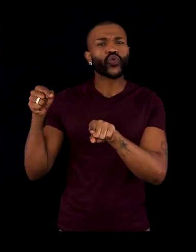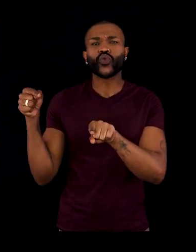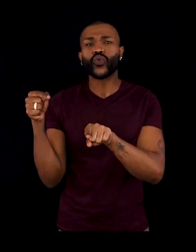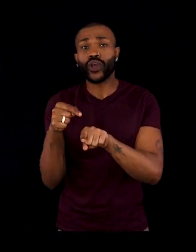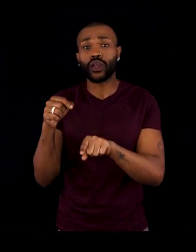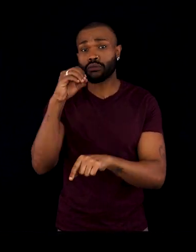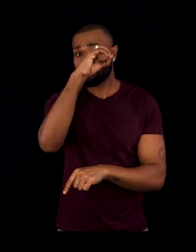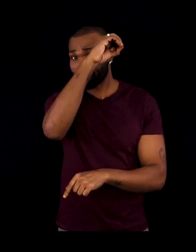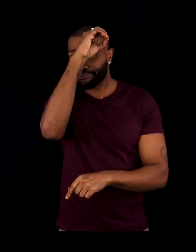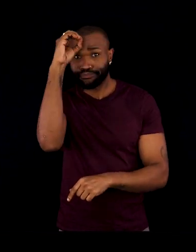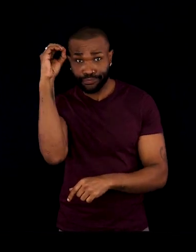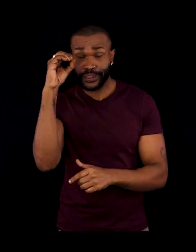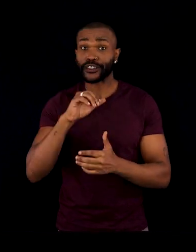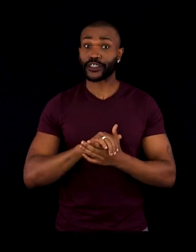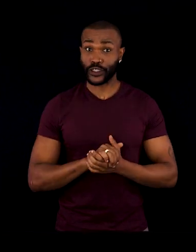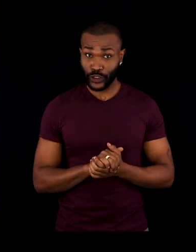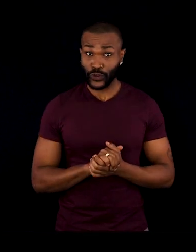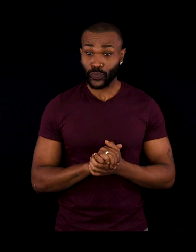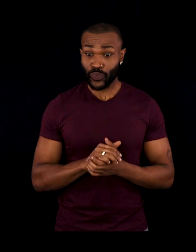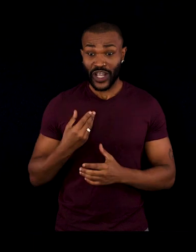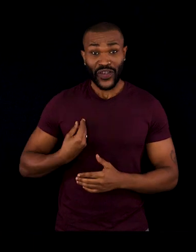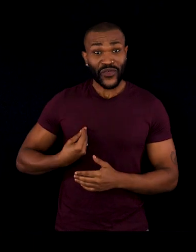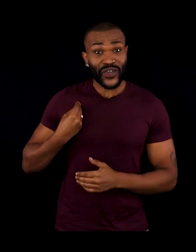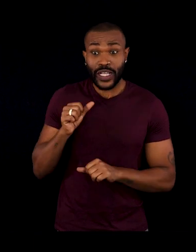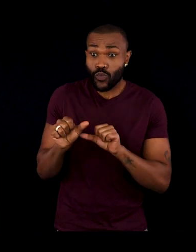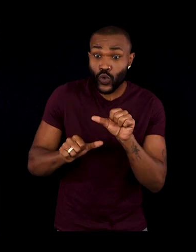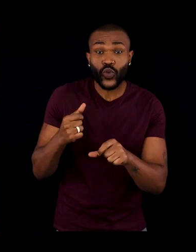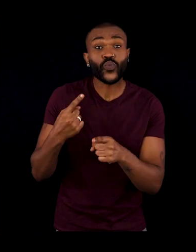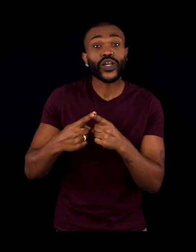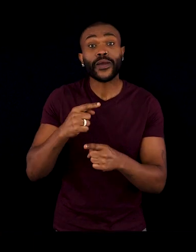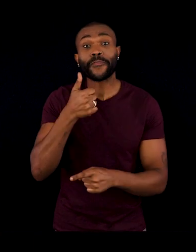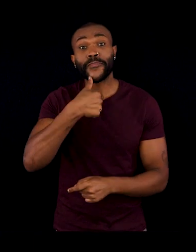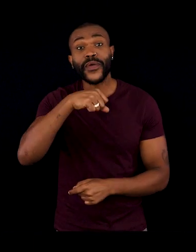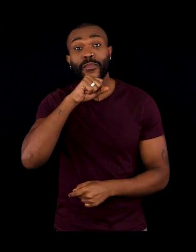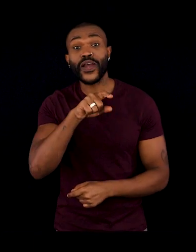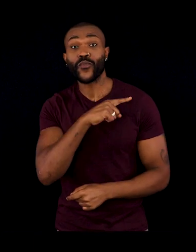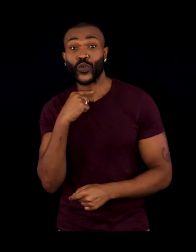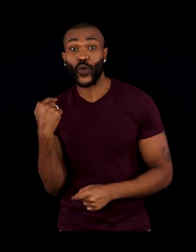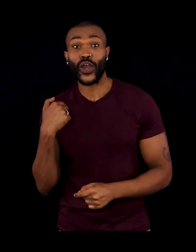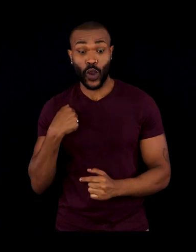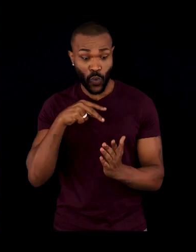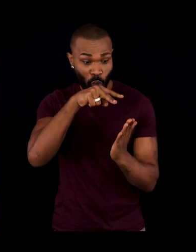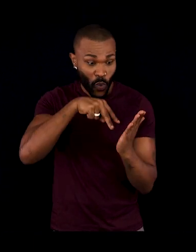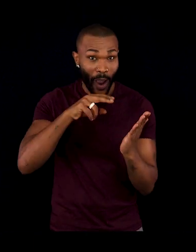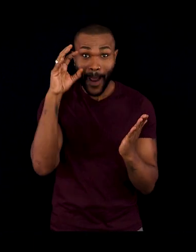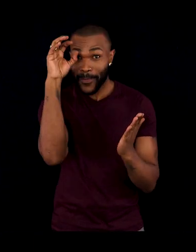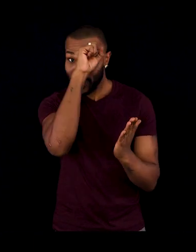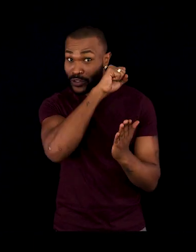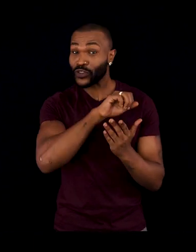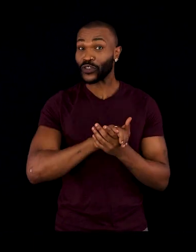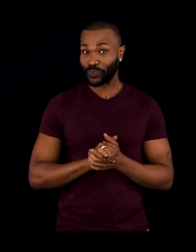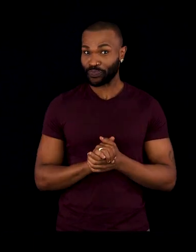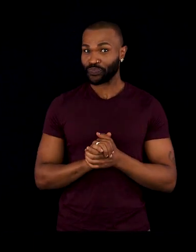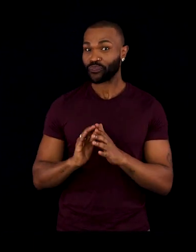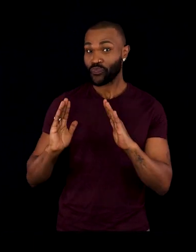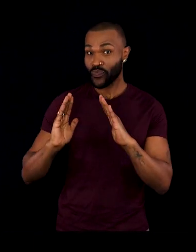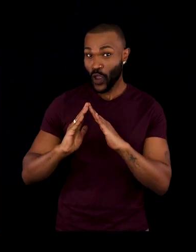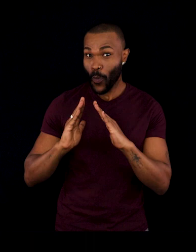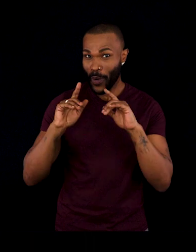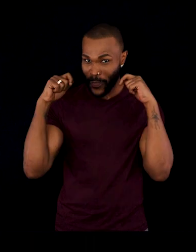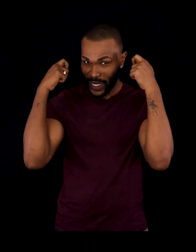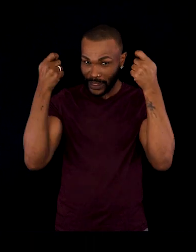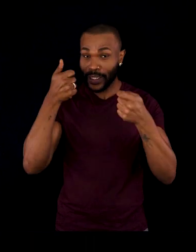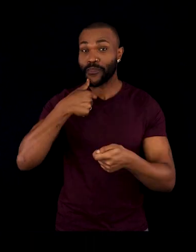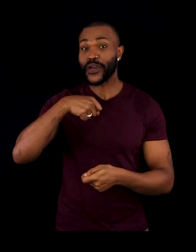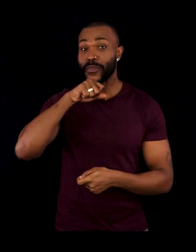o analfabetismo. Toda a minha vida mudou porque minha mãe morreu e aprendi a ler. Eu moro em Bragança. A minha mãe